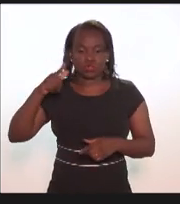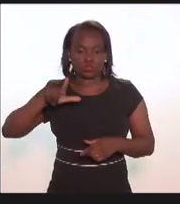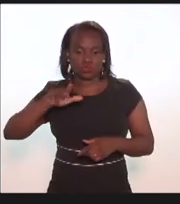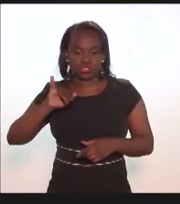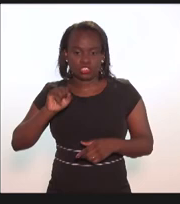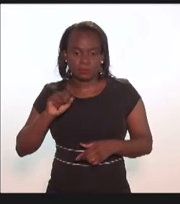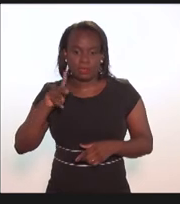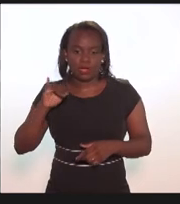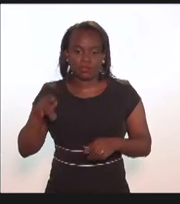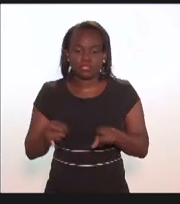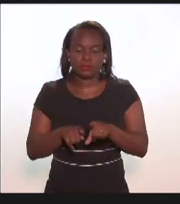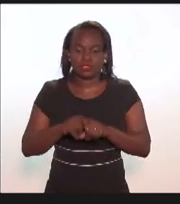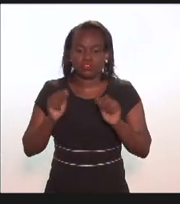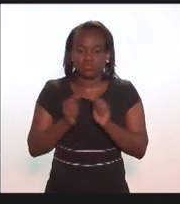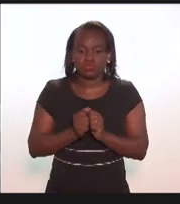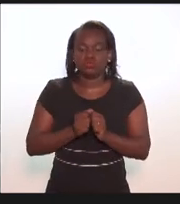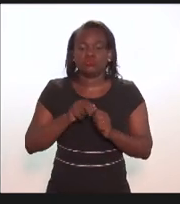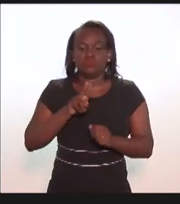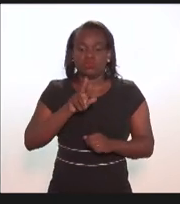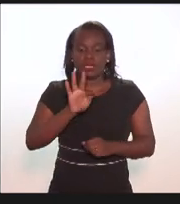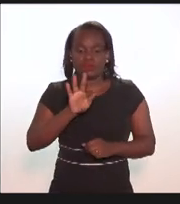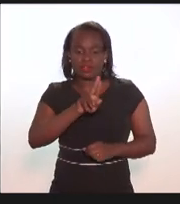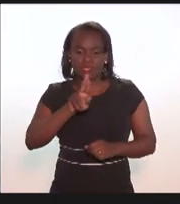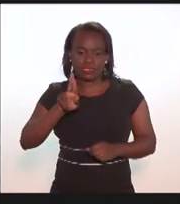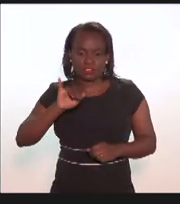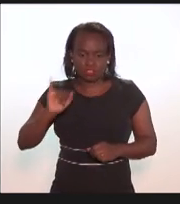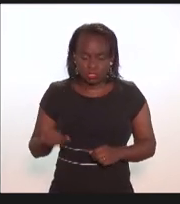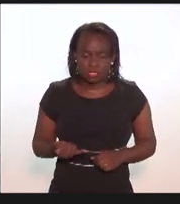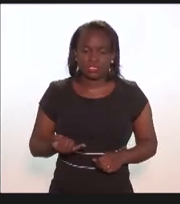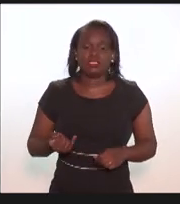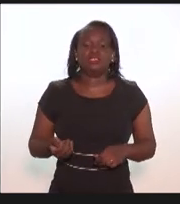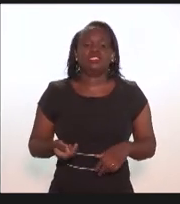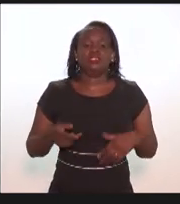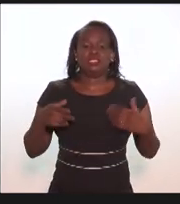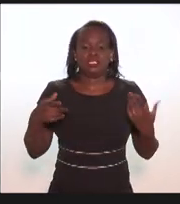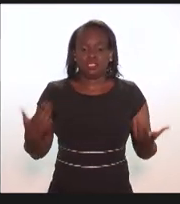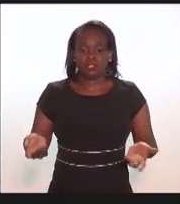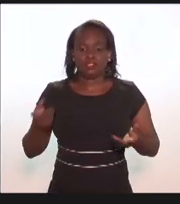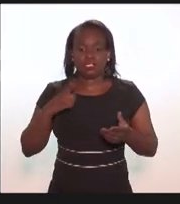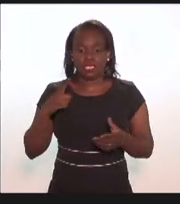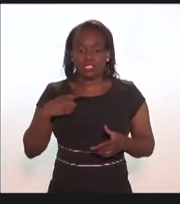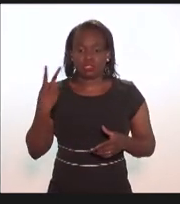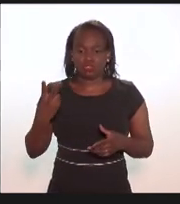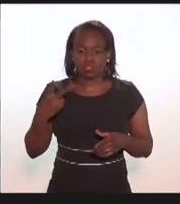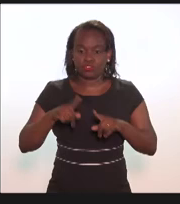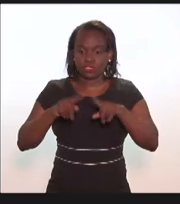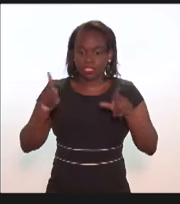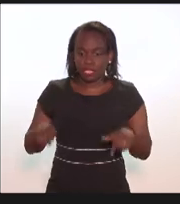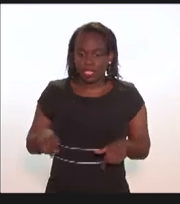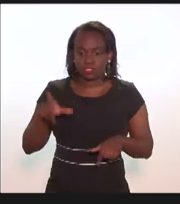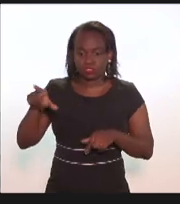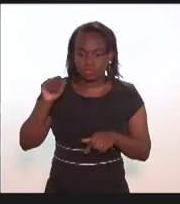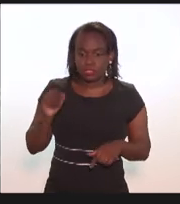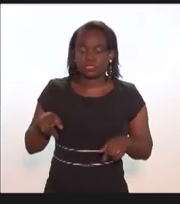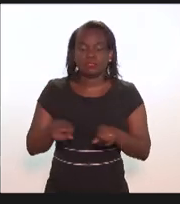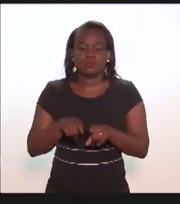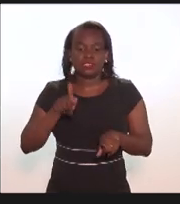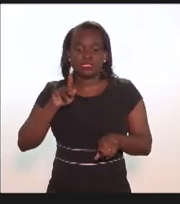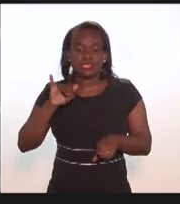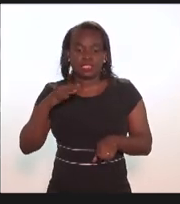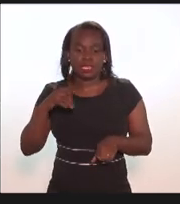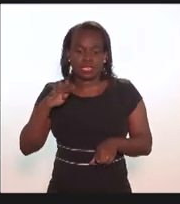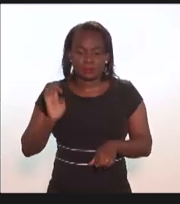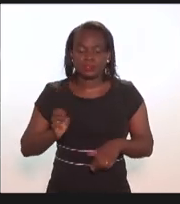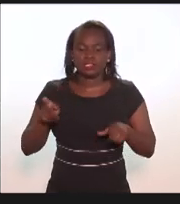FRJ, a Universidade Rural, e aí vão ser indicados dois funcionários de carreira, e o Guilherme Mercedes também vai